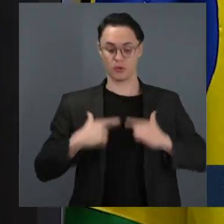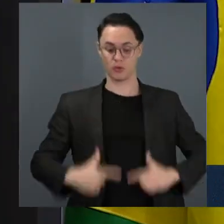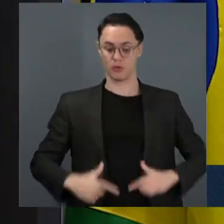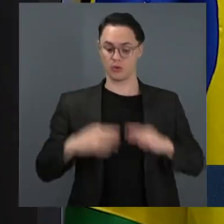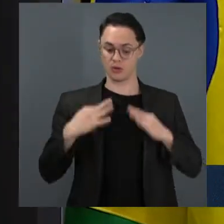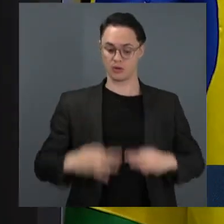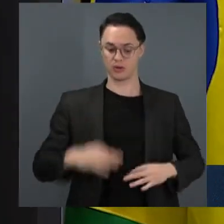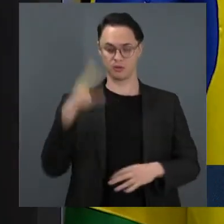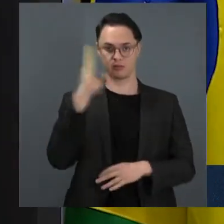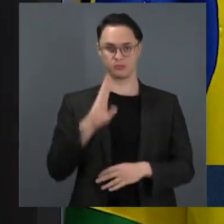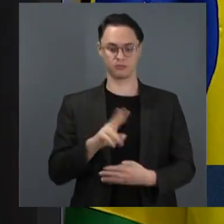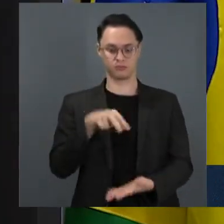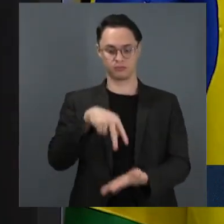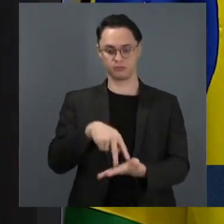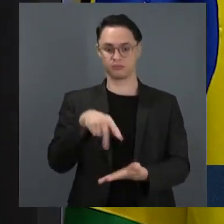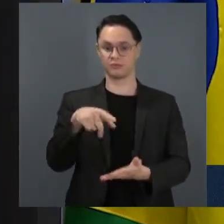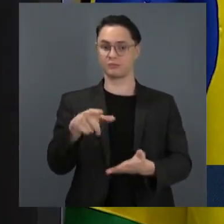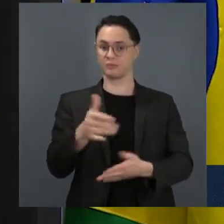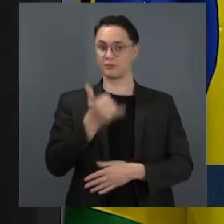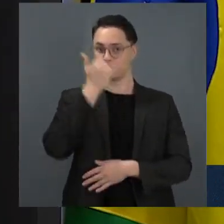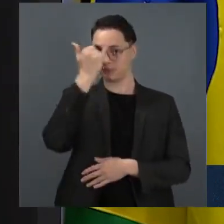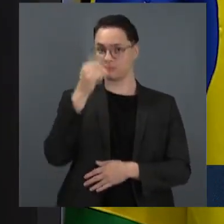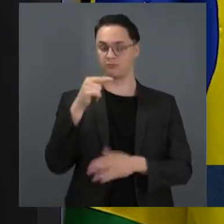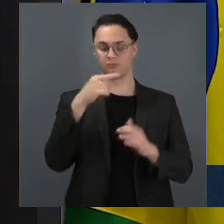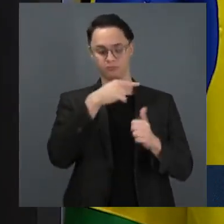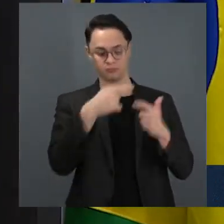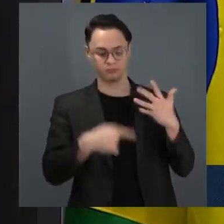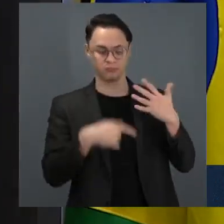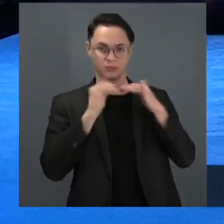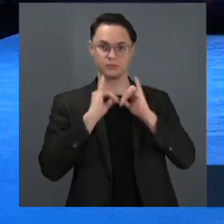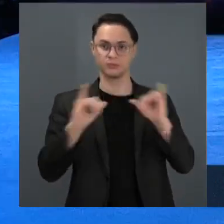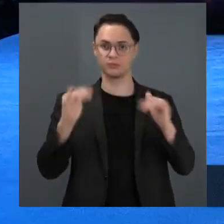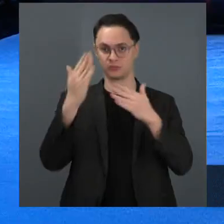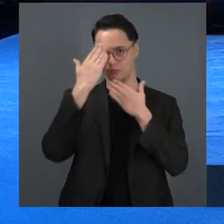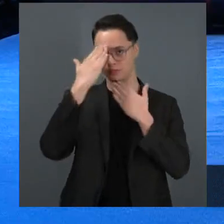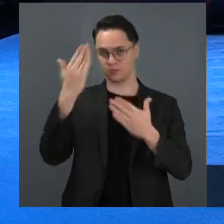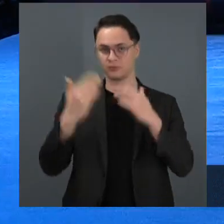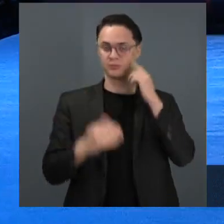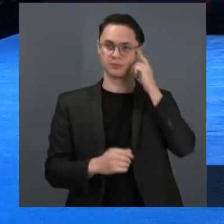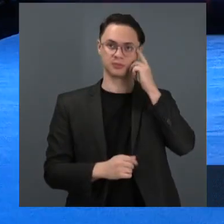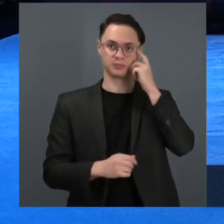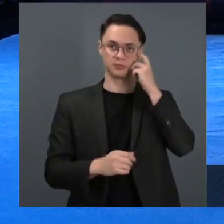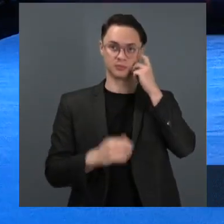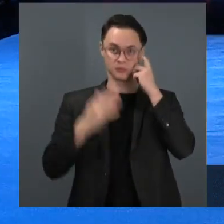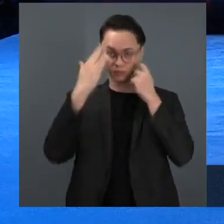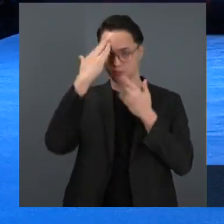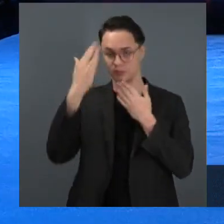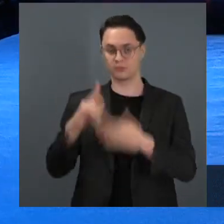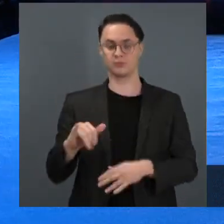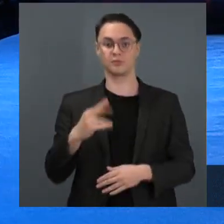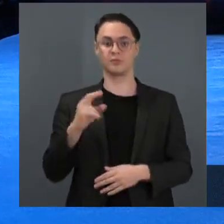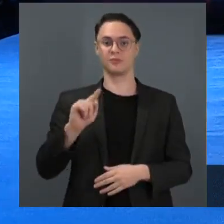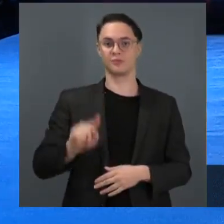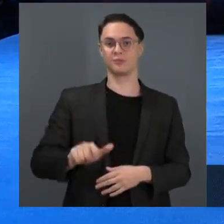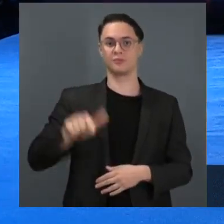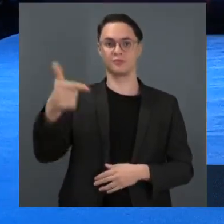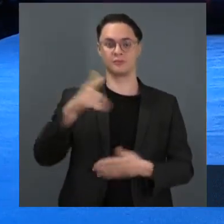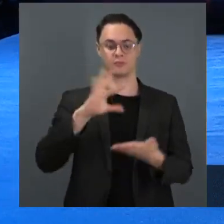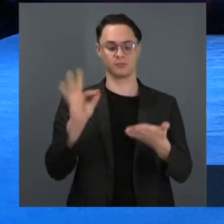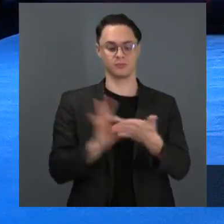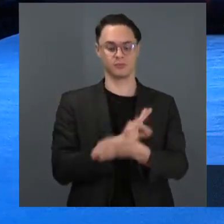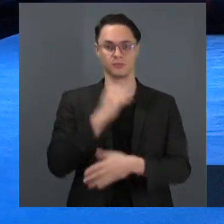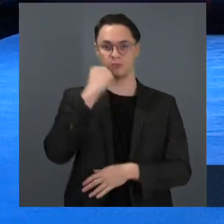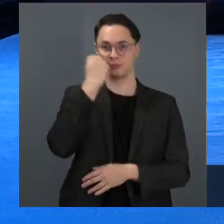posicionem sobre essa tragédia, essas tragédias anunciadas. Muito obrigado. Obrigado, senador Girão. Próximo inscrito,